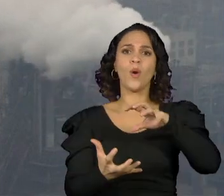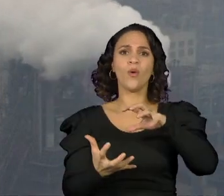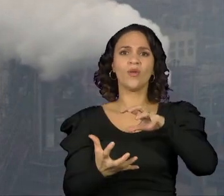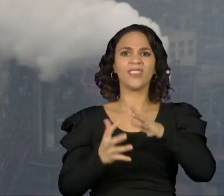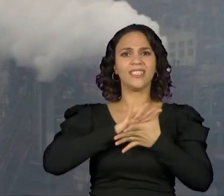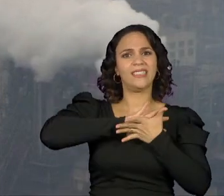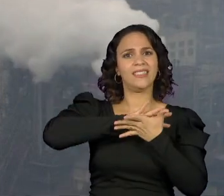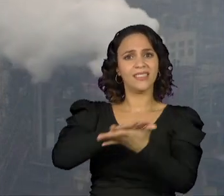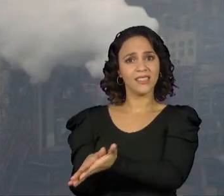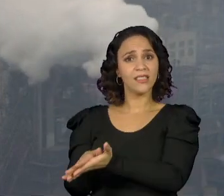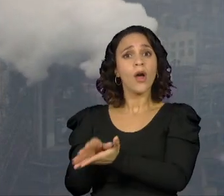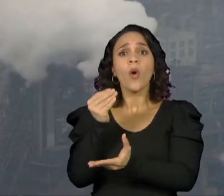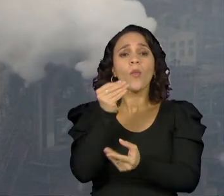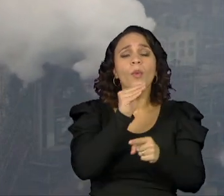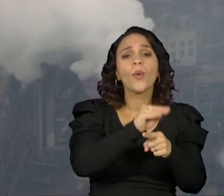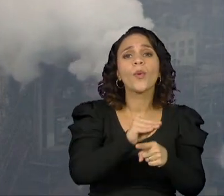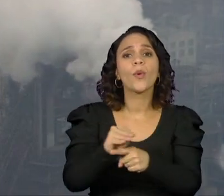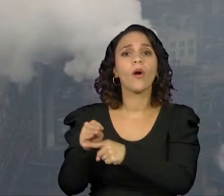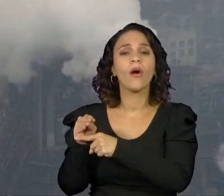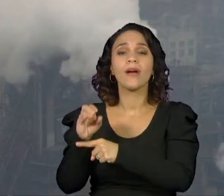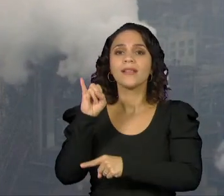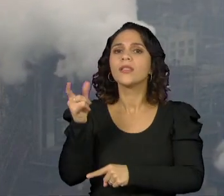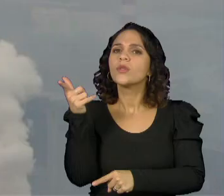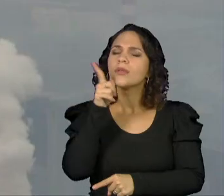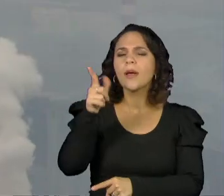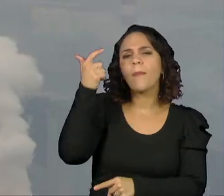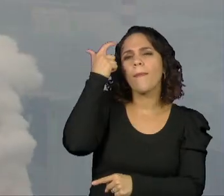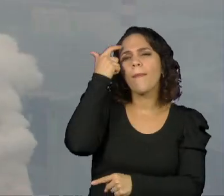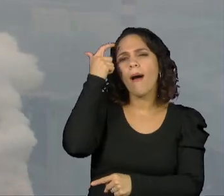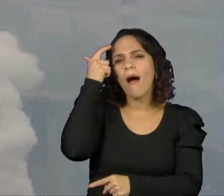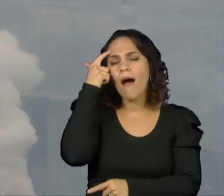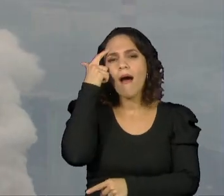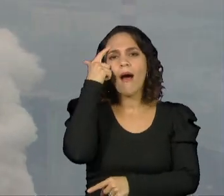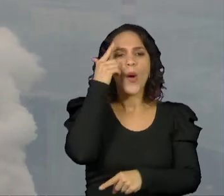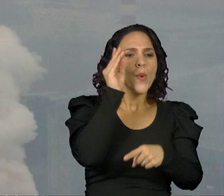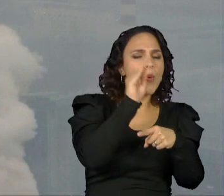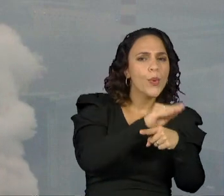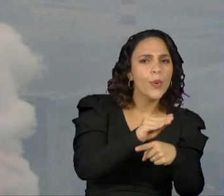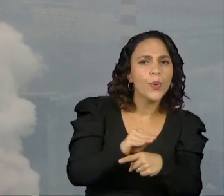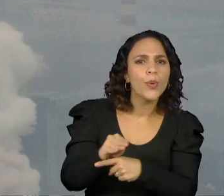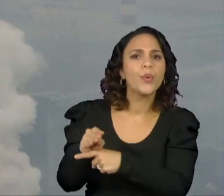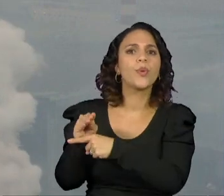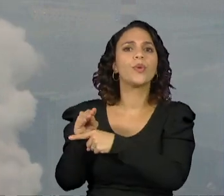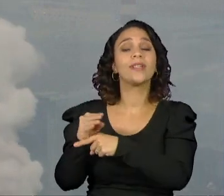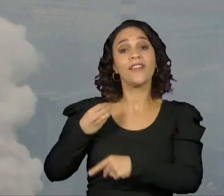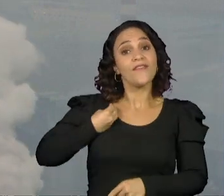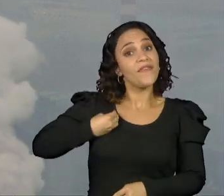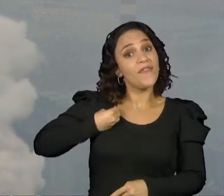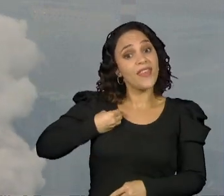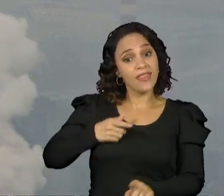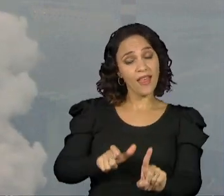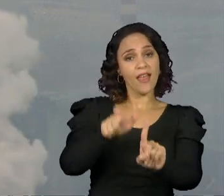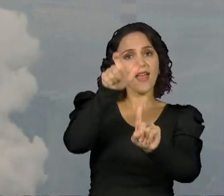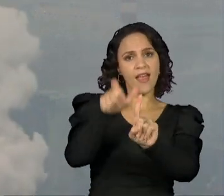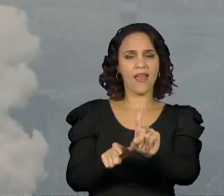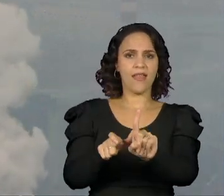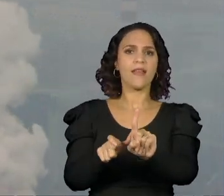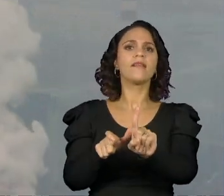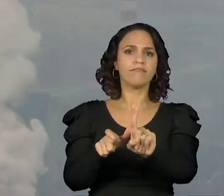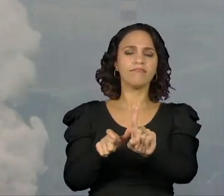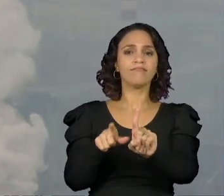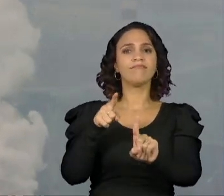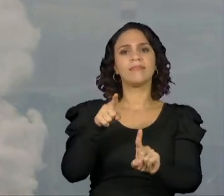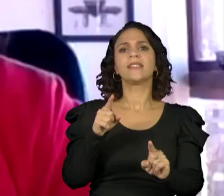existe cuidado se a gente conseguir pensar num cuidado da vida mesmo, de uma forma mais ampla. A ciência